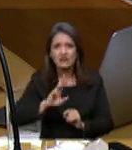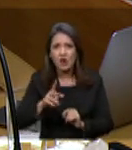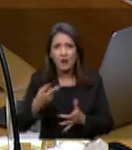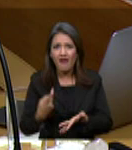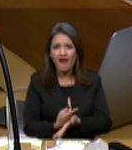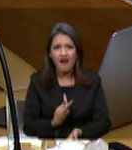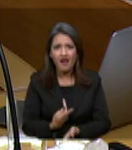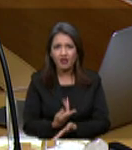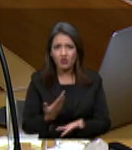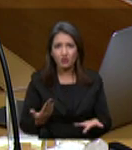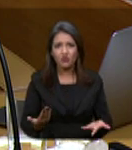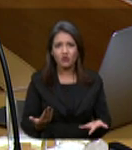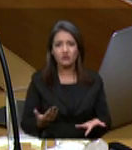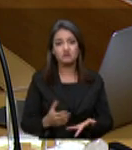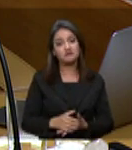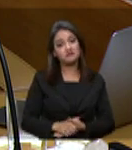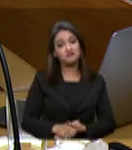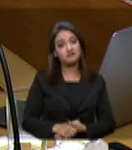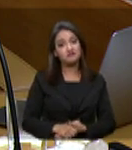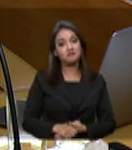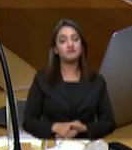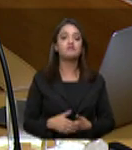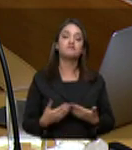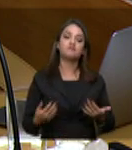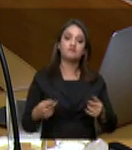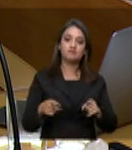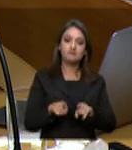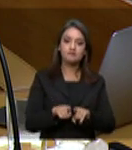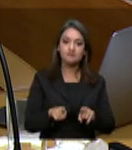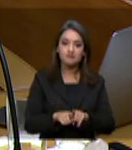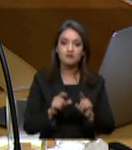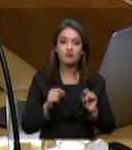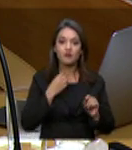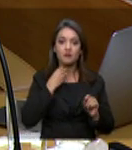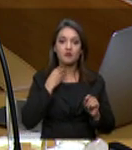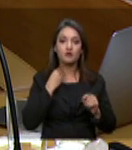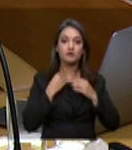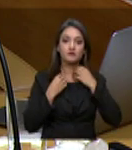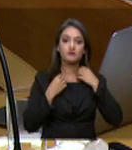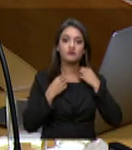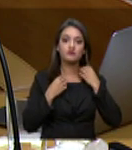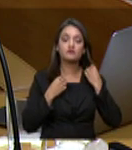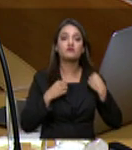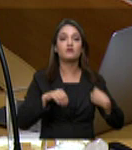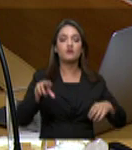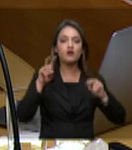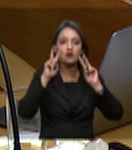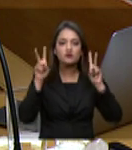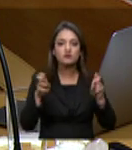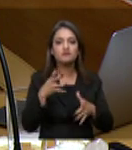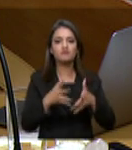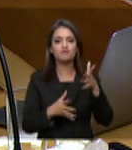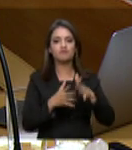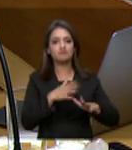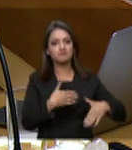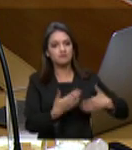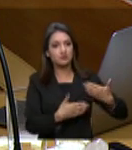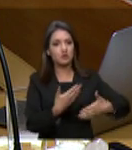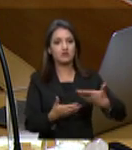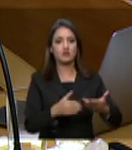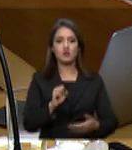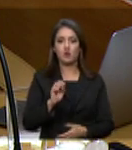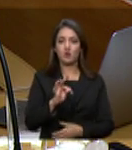comportamento delituoso e ainda na questão de coação no curso do processo o Supremo e a justiça eleitoral